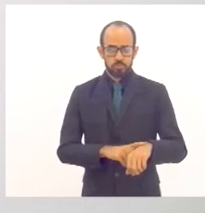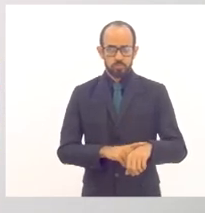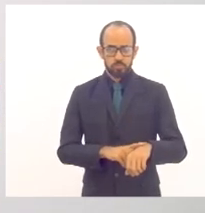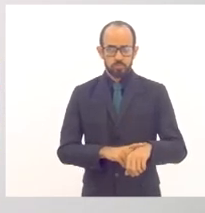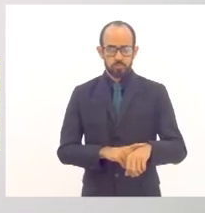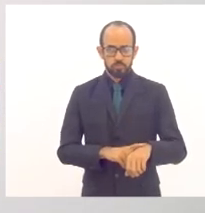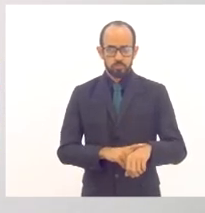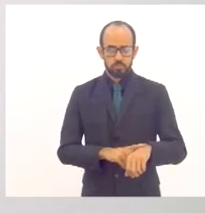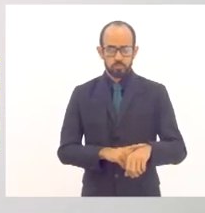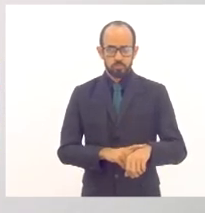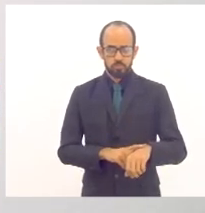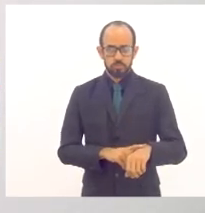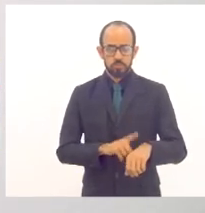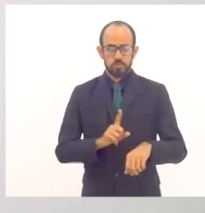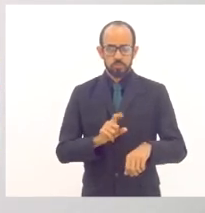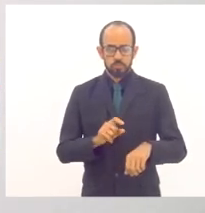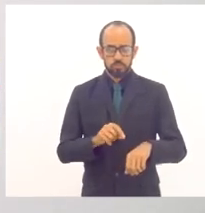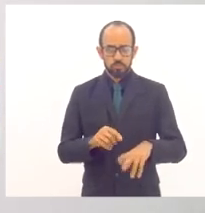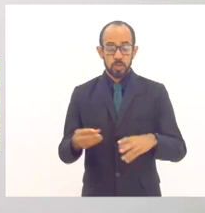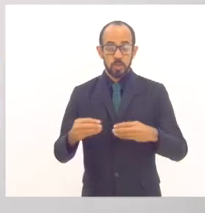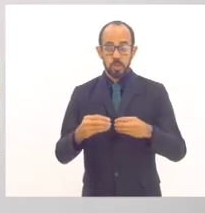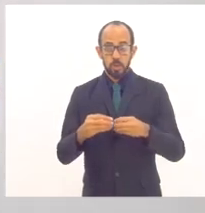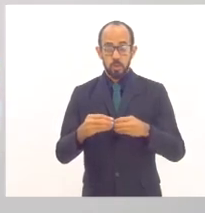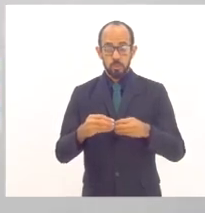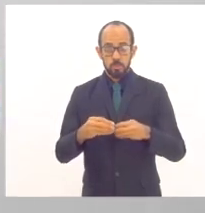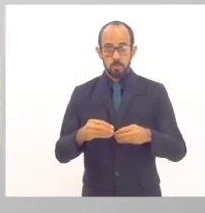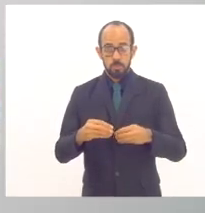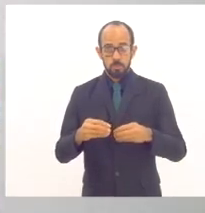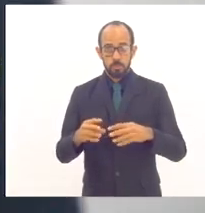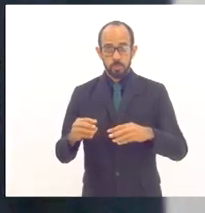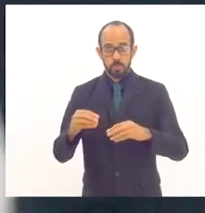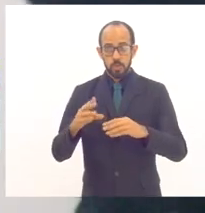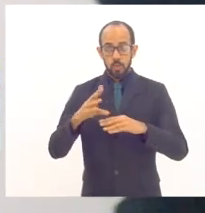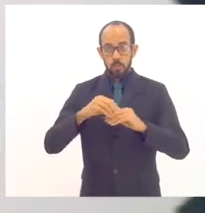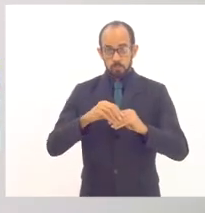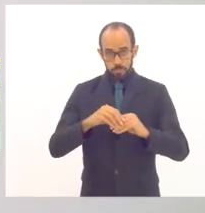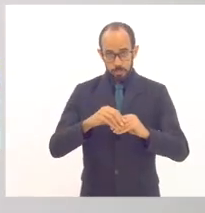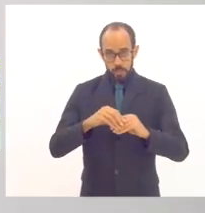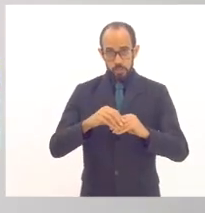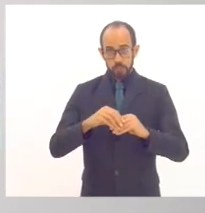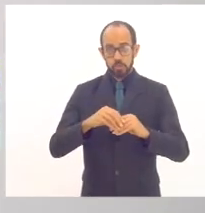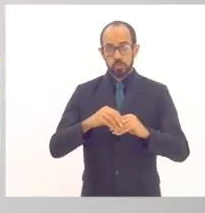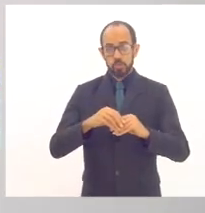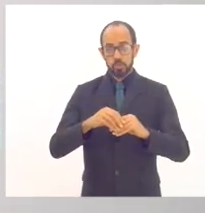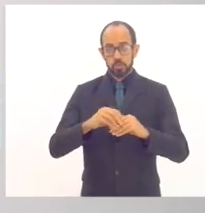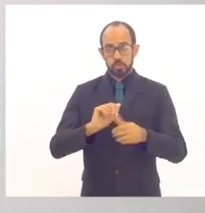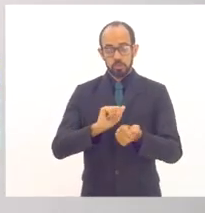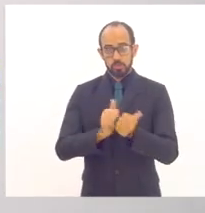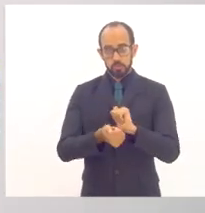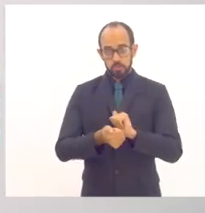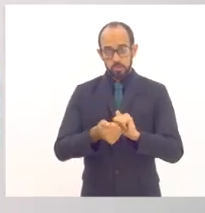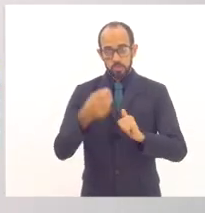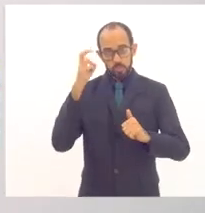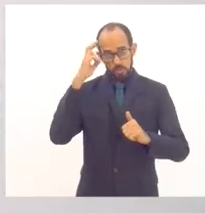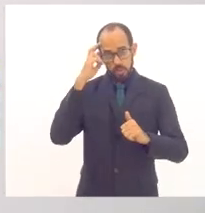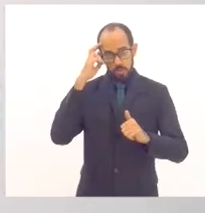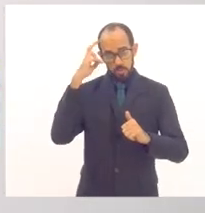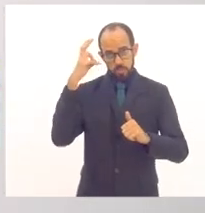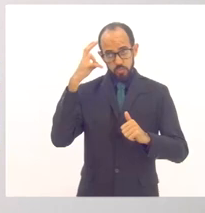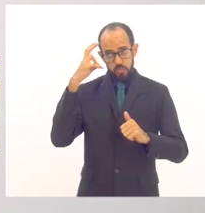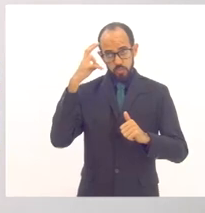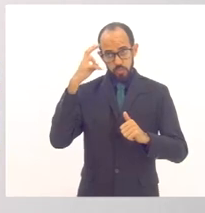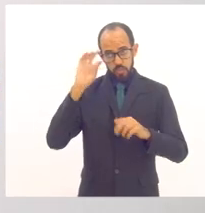que abone ou que venha abonar ao desporto, à cultura e às